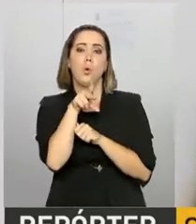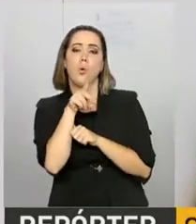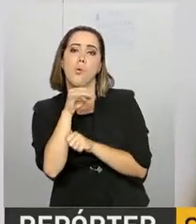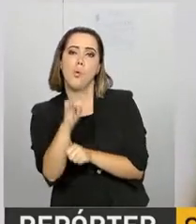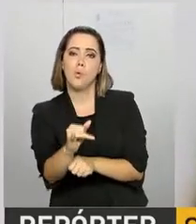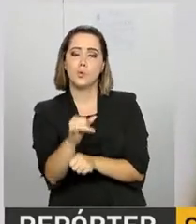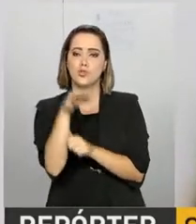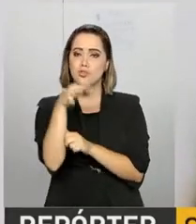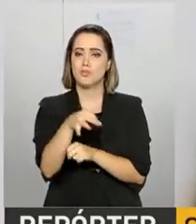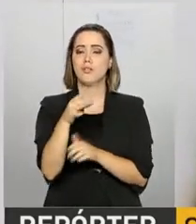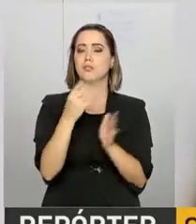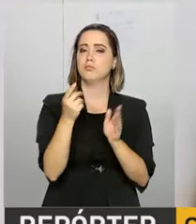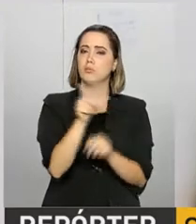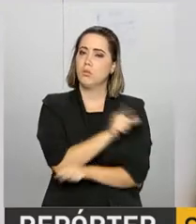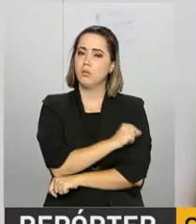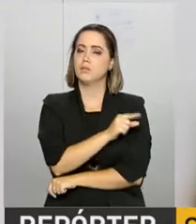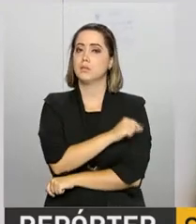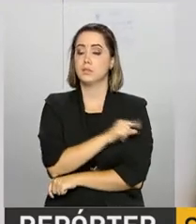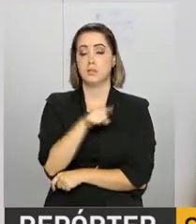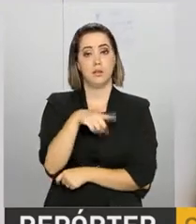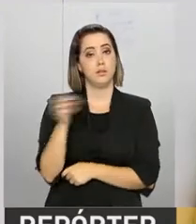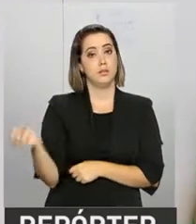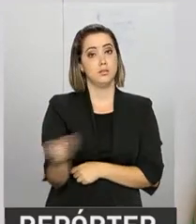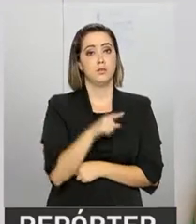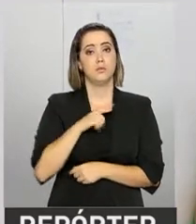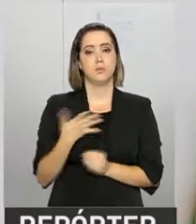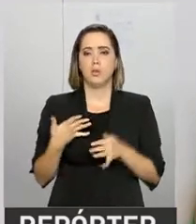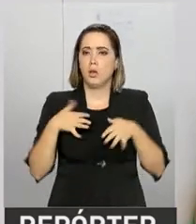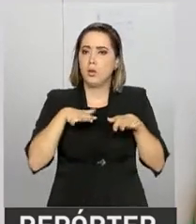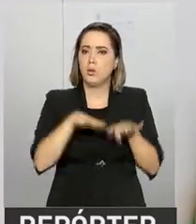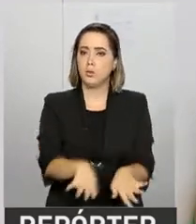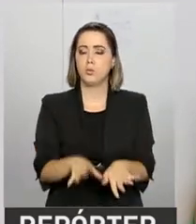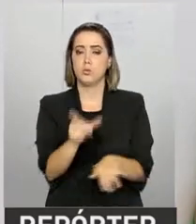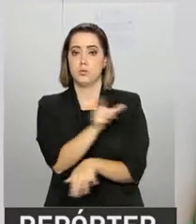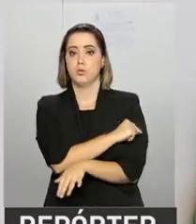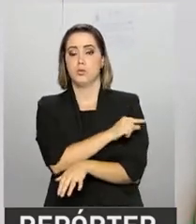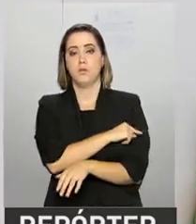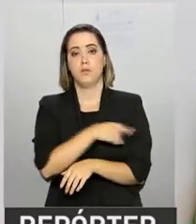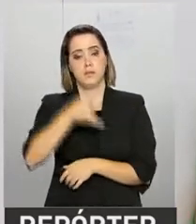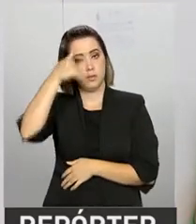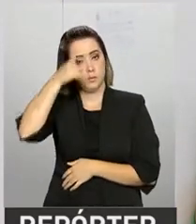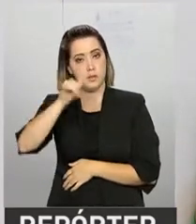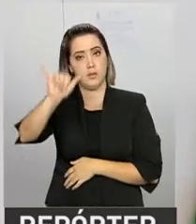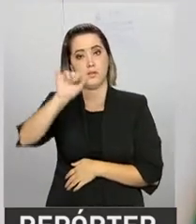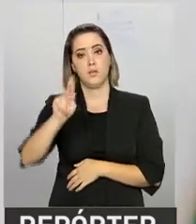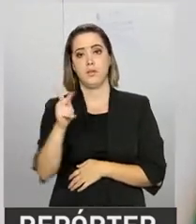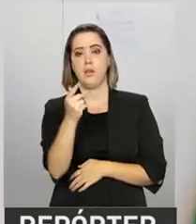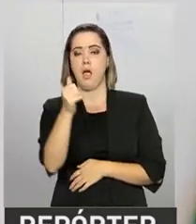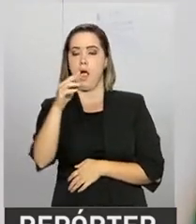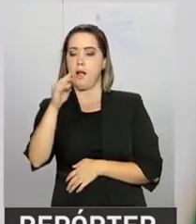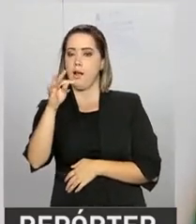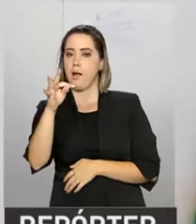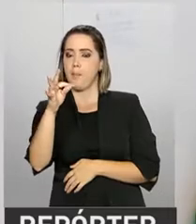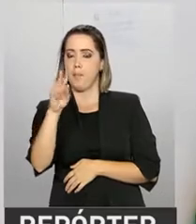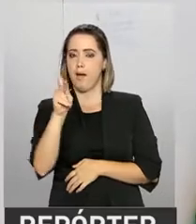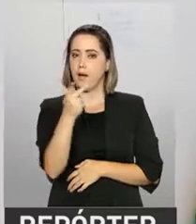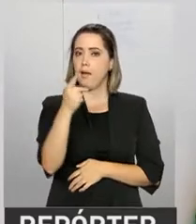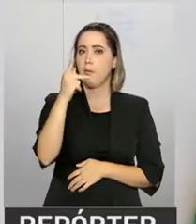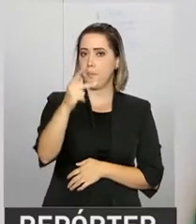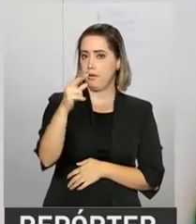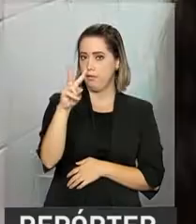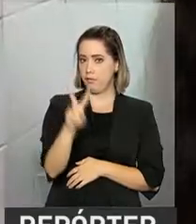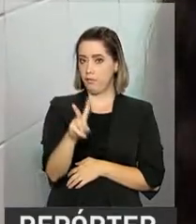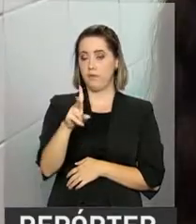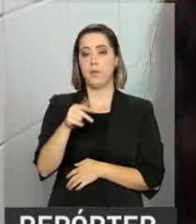de vacinação. Entre as novidades está a inclusão da vacina contra HPV para meninos de 12 e 13 anos